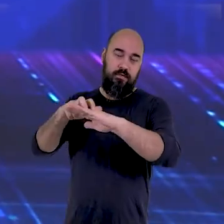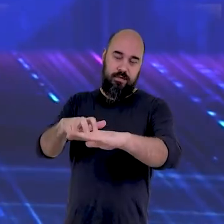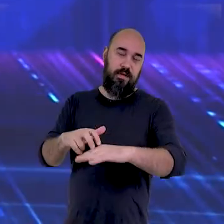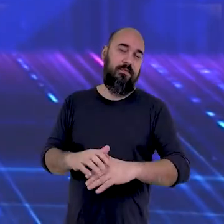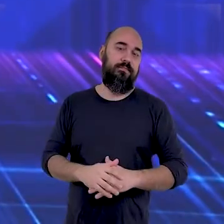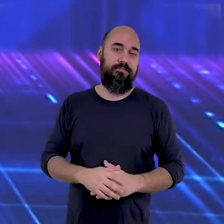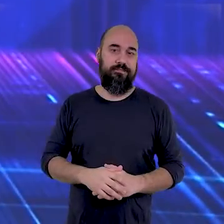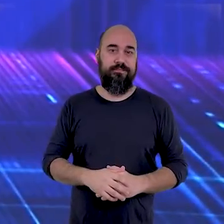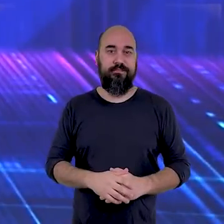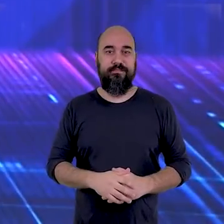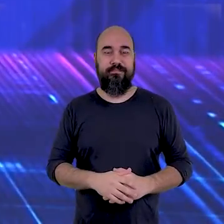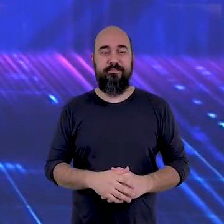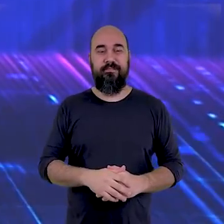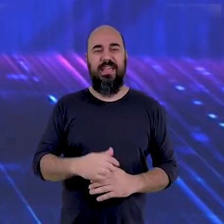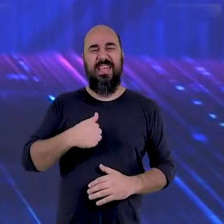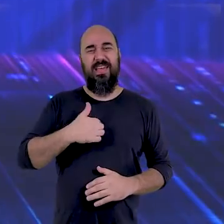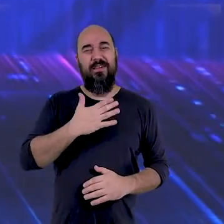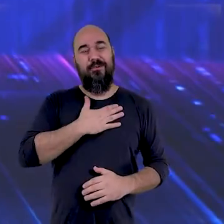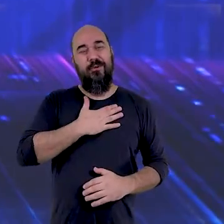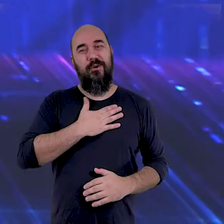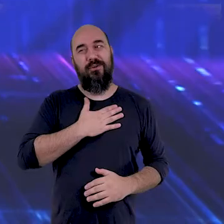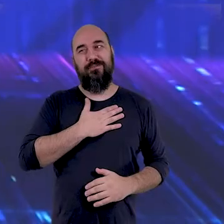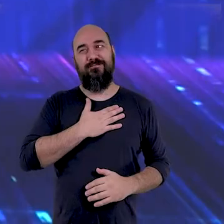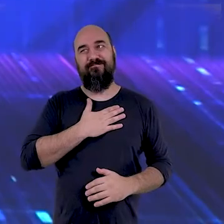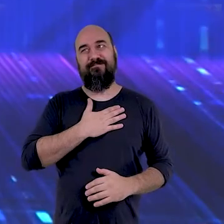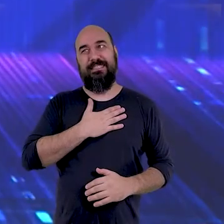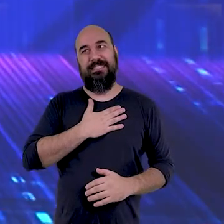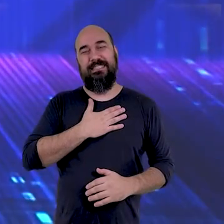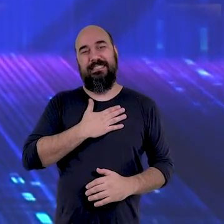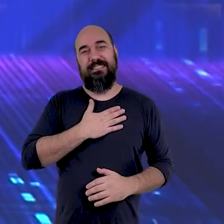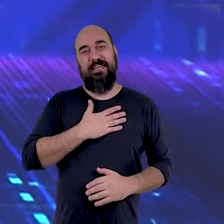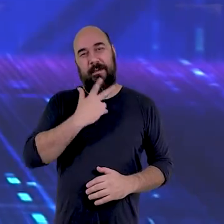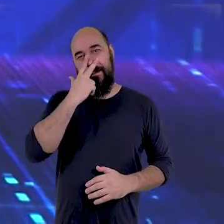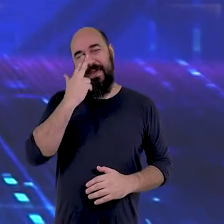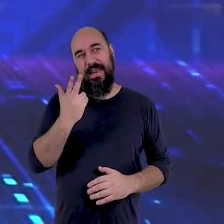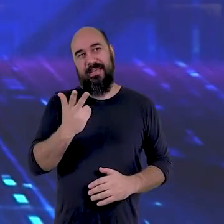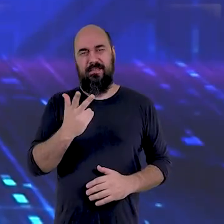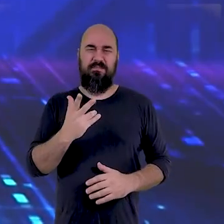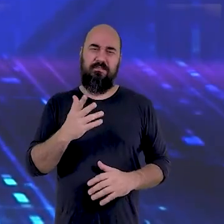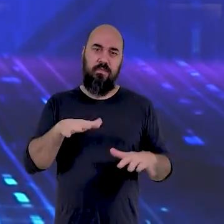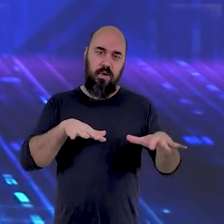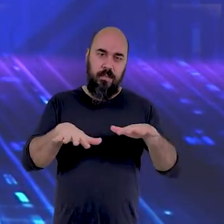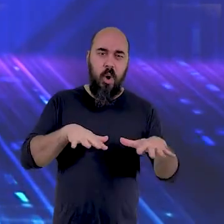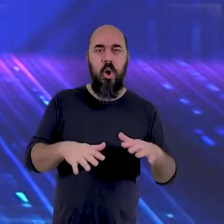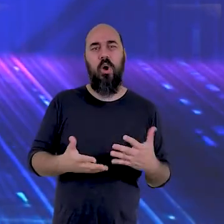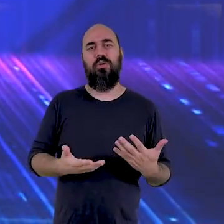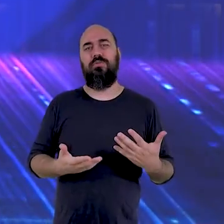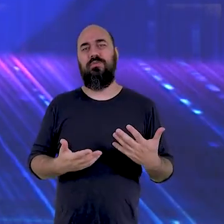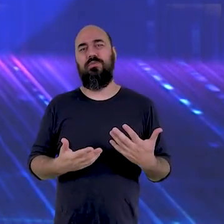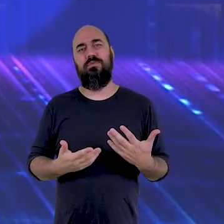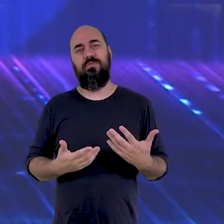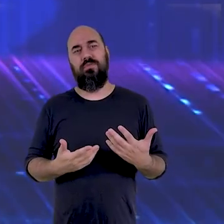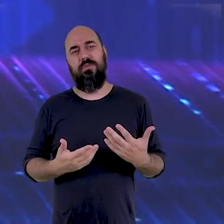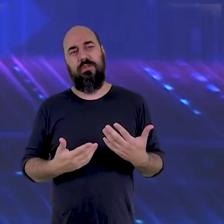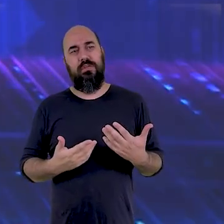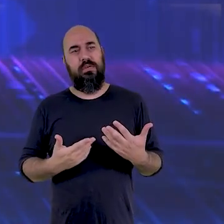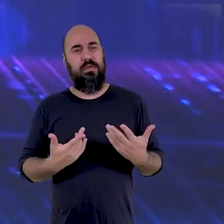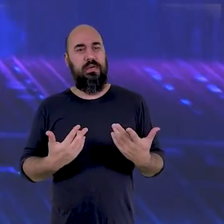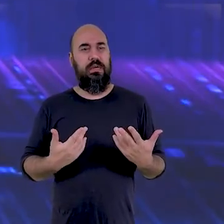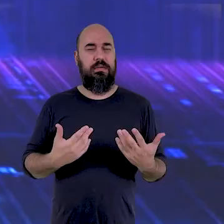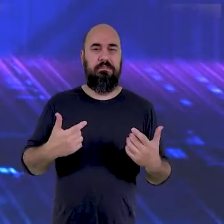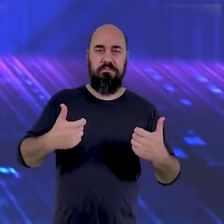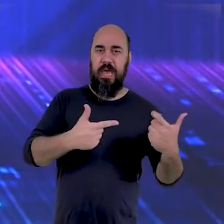volta. Gosto de pensar assim, porque os outros sinais que estão em Mateus 24 são sinais negativos,